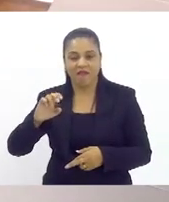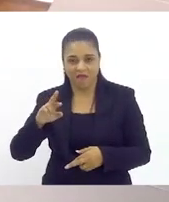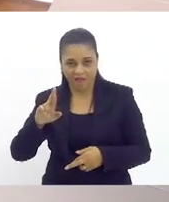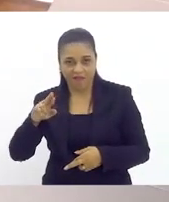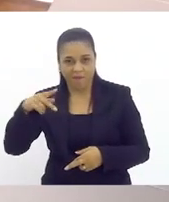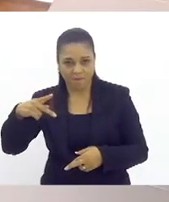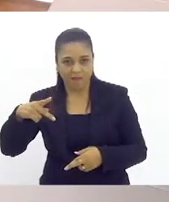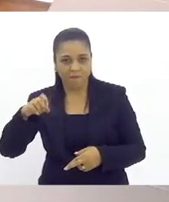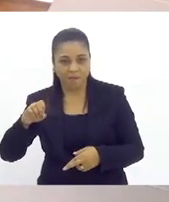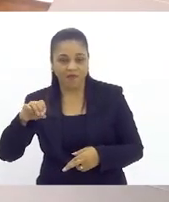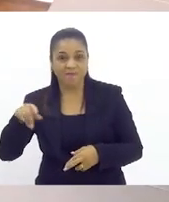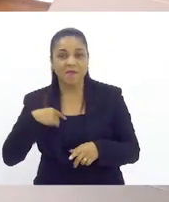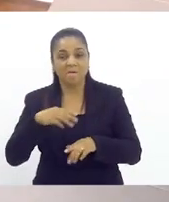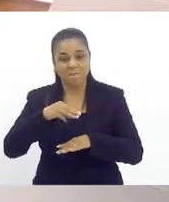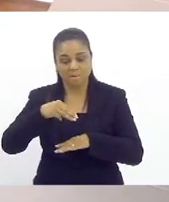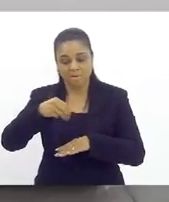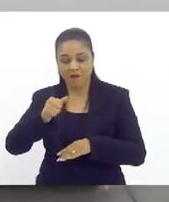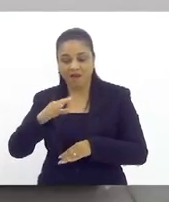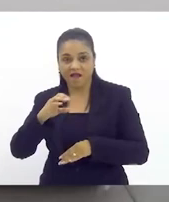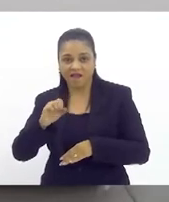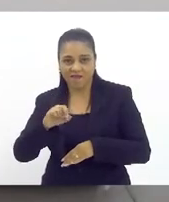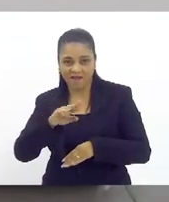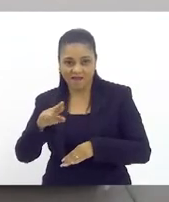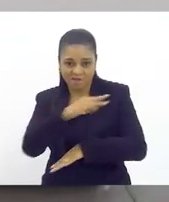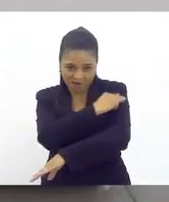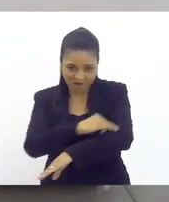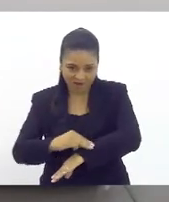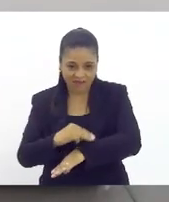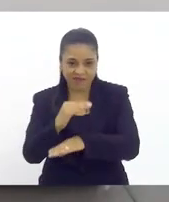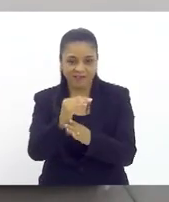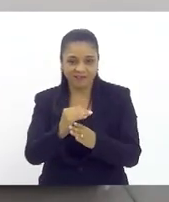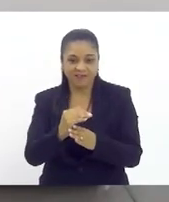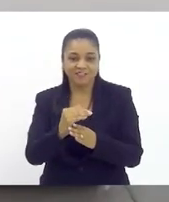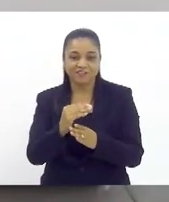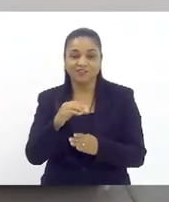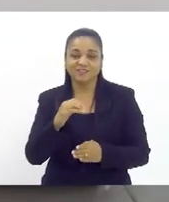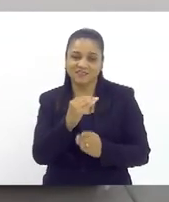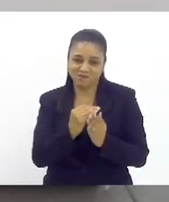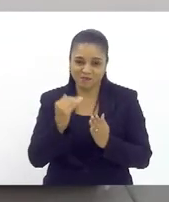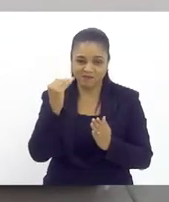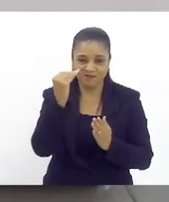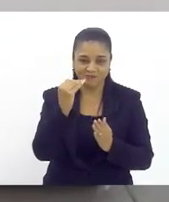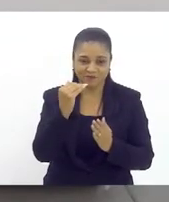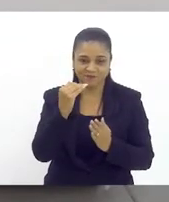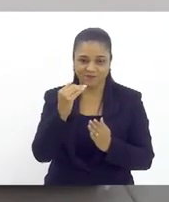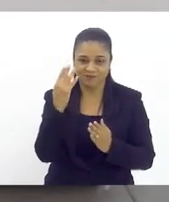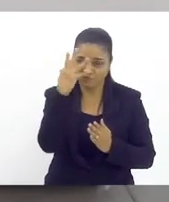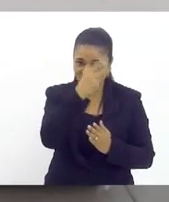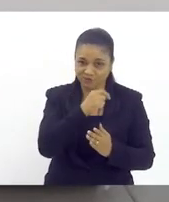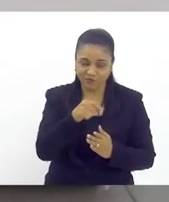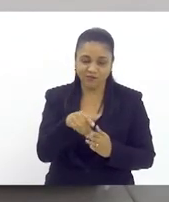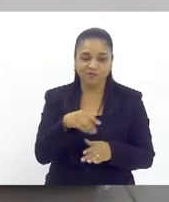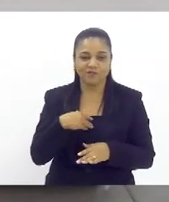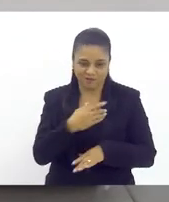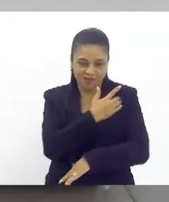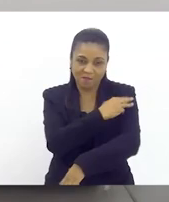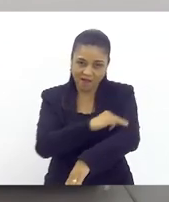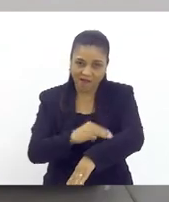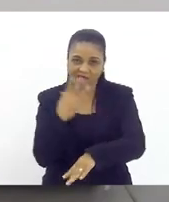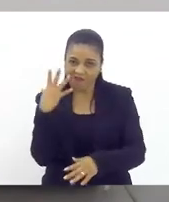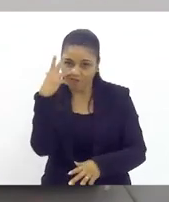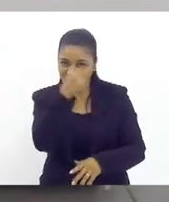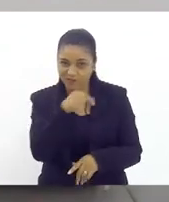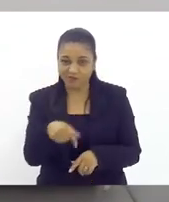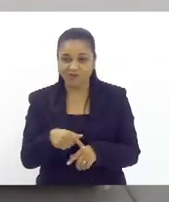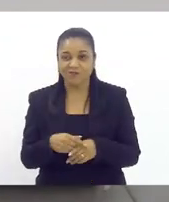Macaé de cima Rio Bonito nessa área tão importante que eu bem conheço e frequento também já falei então do Maurício juiz e o Bernardo